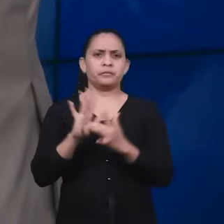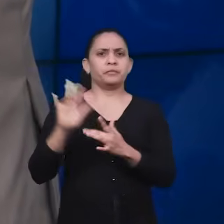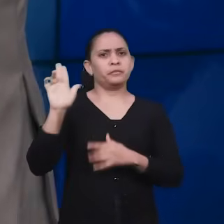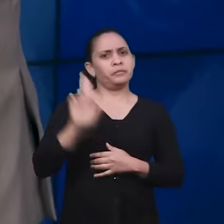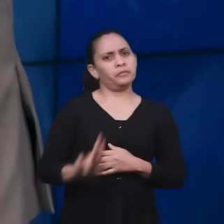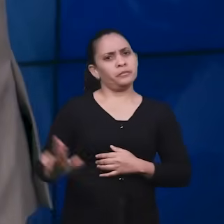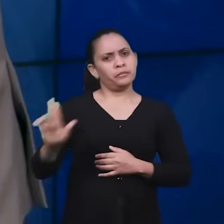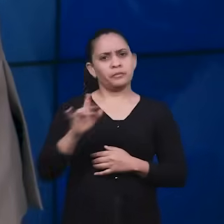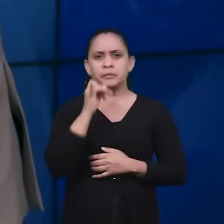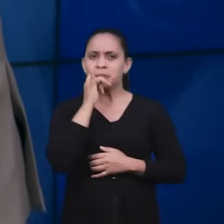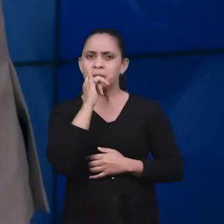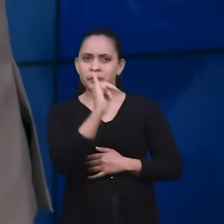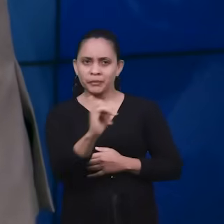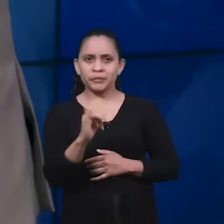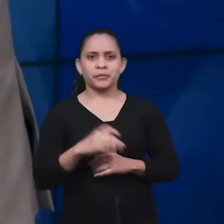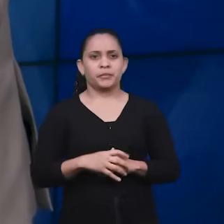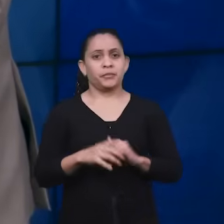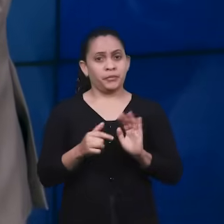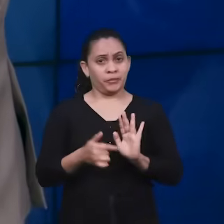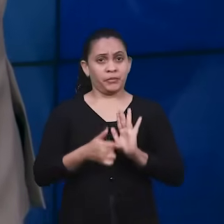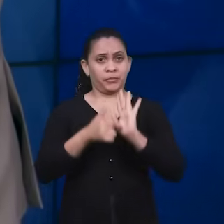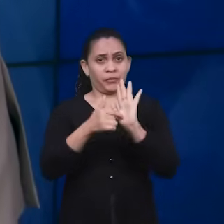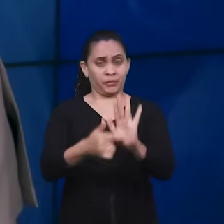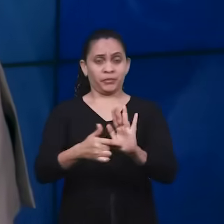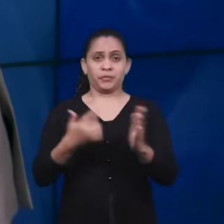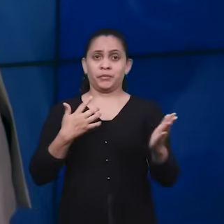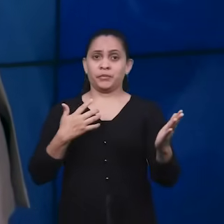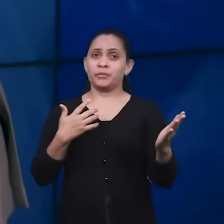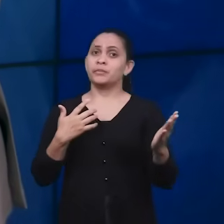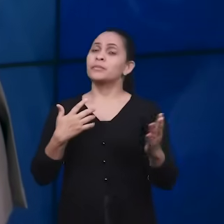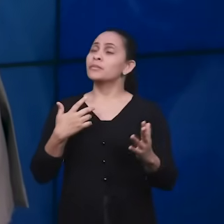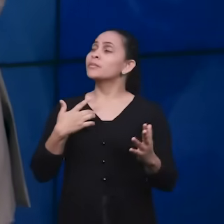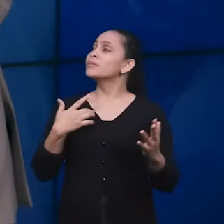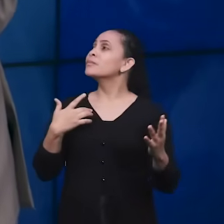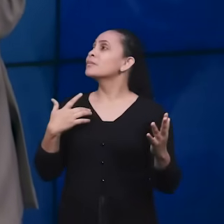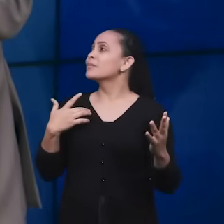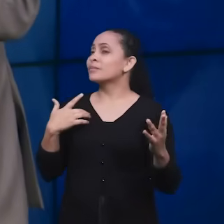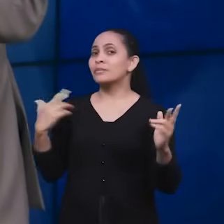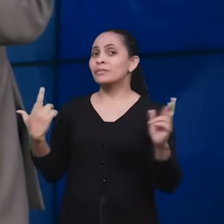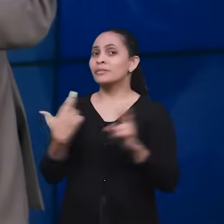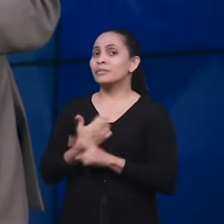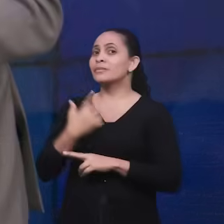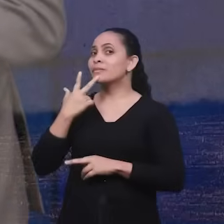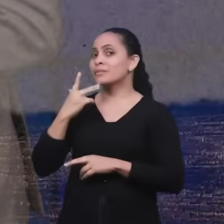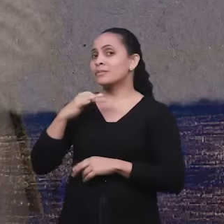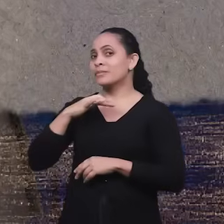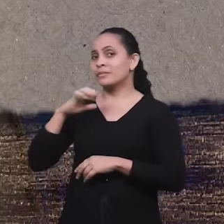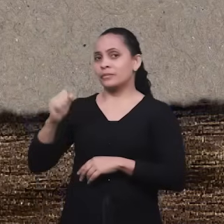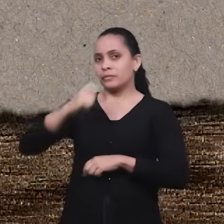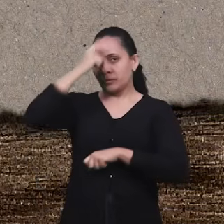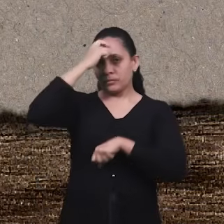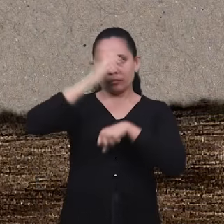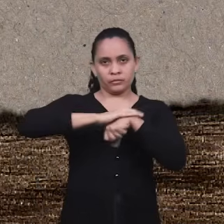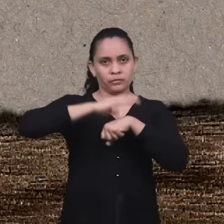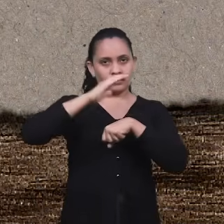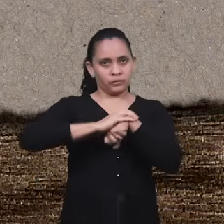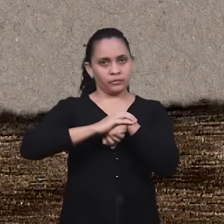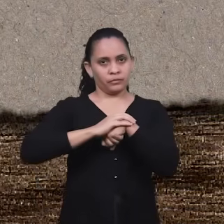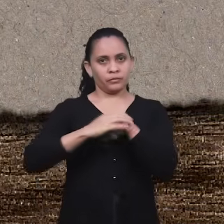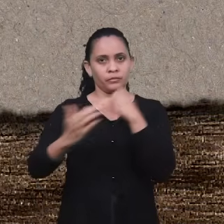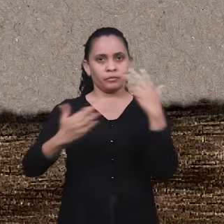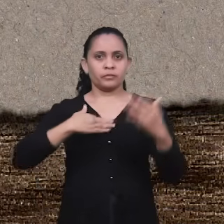vai usar se identificando com o Pai, com o Deus do Velho Testamento, eu sou. Eu